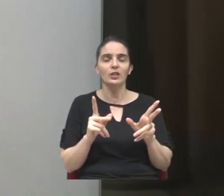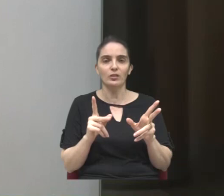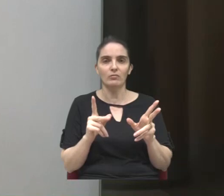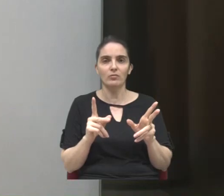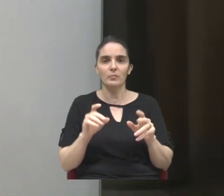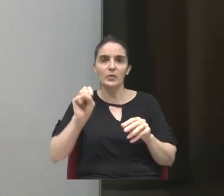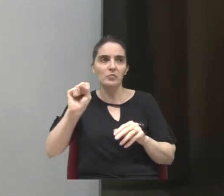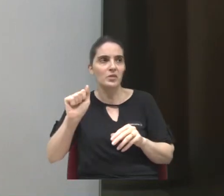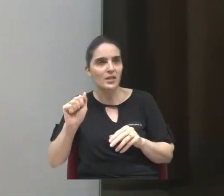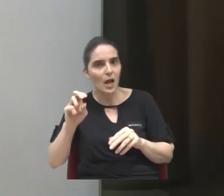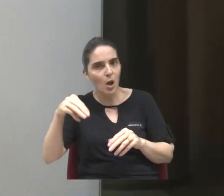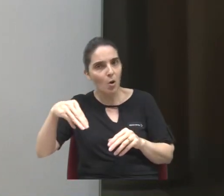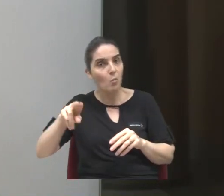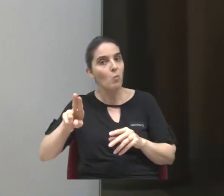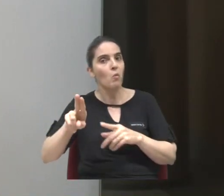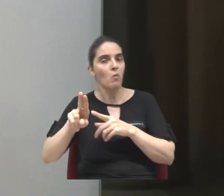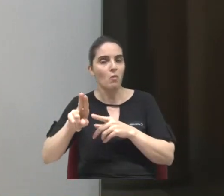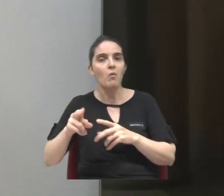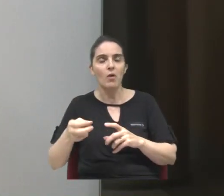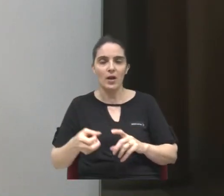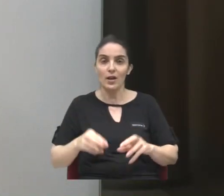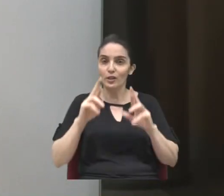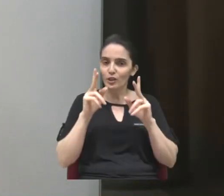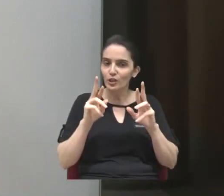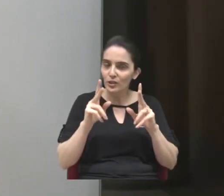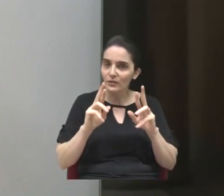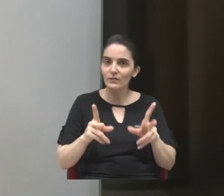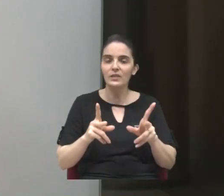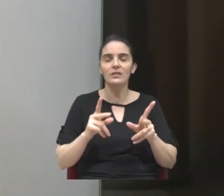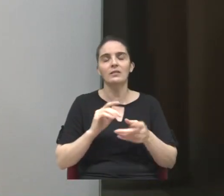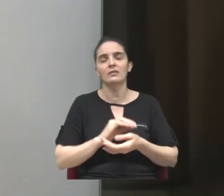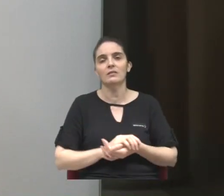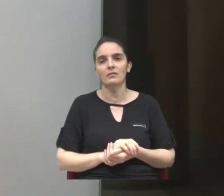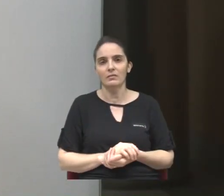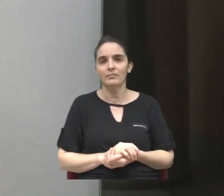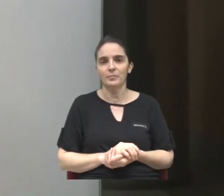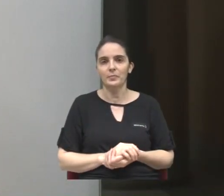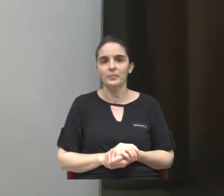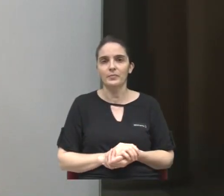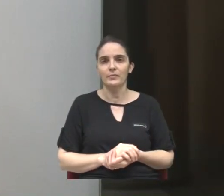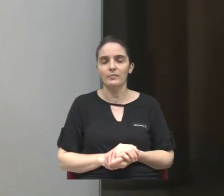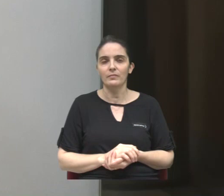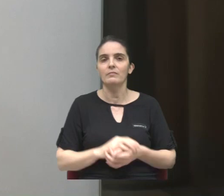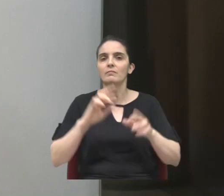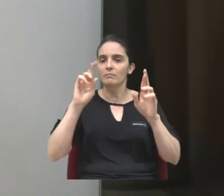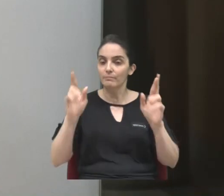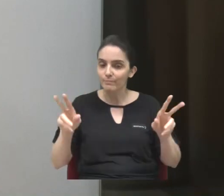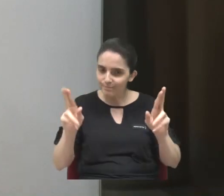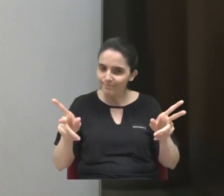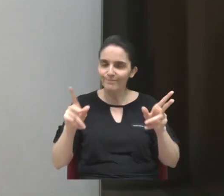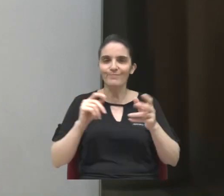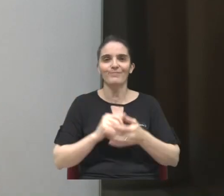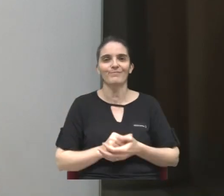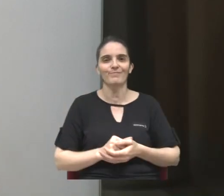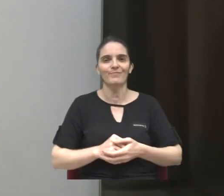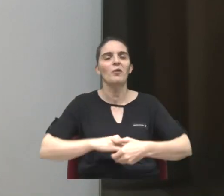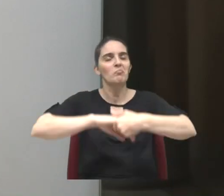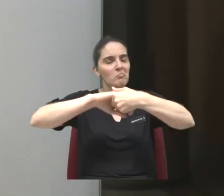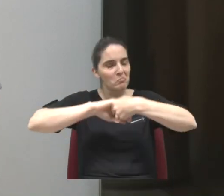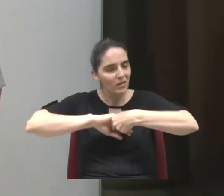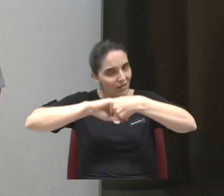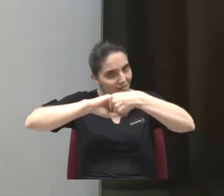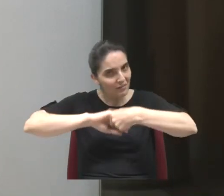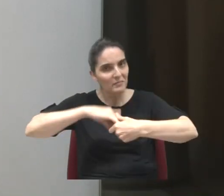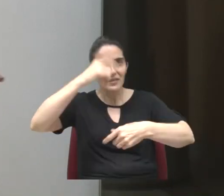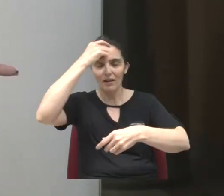dessas ambulâncias, não estão capacitados para fazer. Então, há uma diferenciação. Mas parabéns ao doutor Rafael, acho que